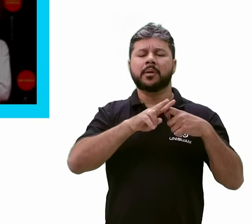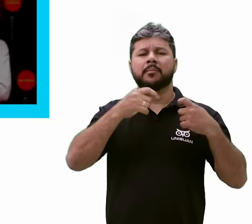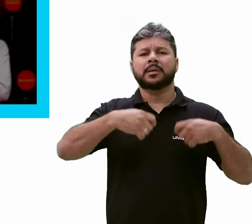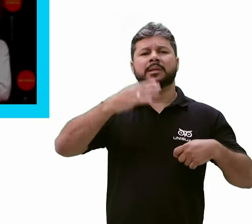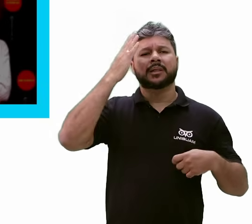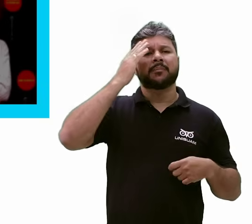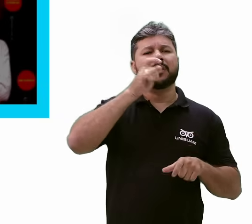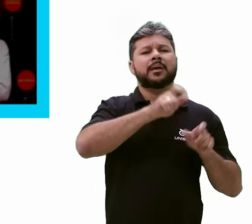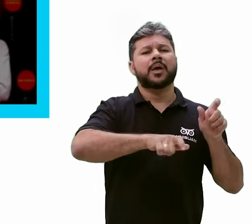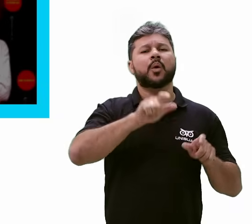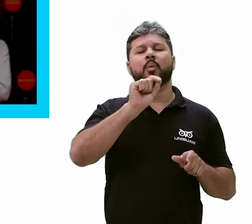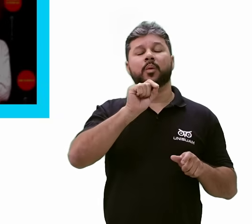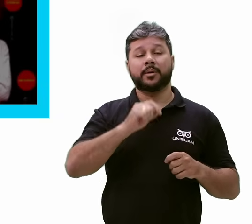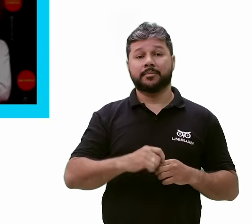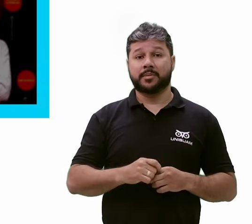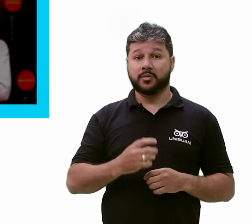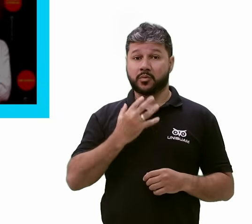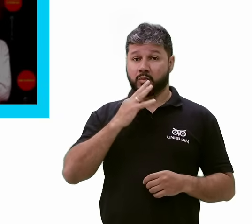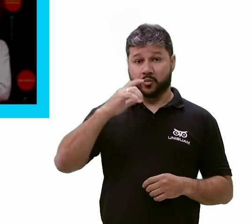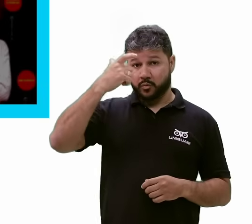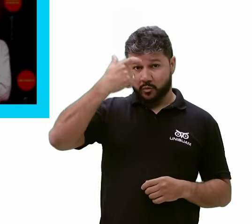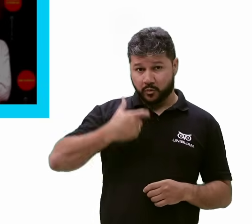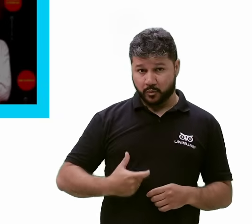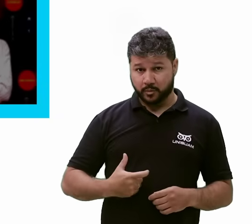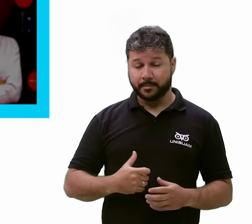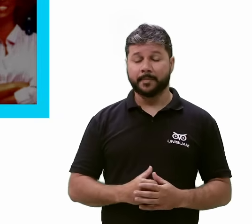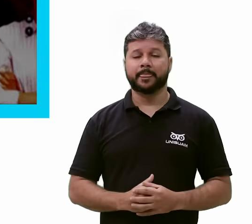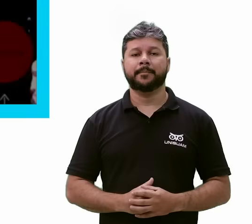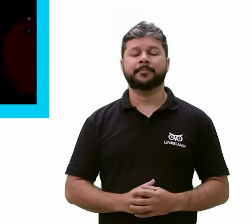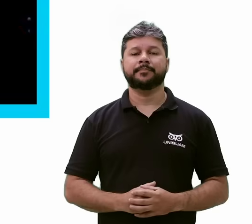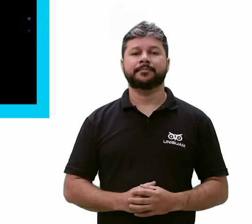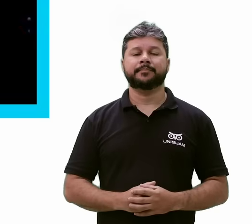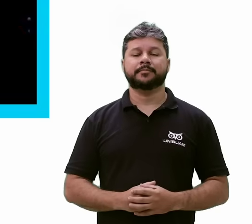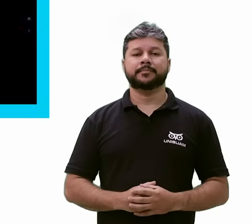Bom, para quem ainda não me conhece,